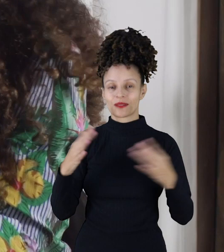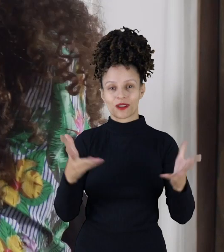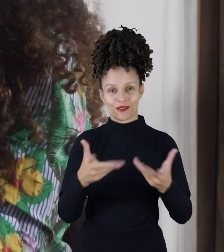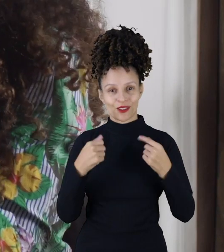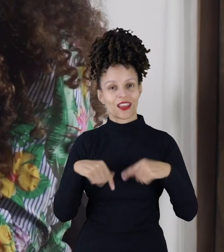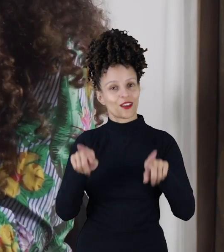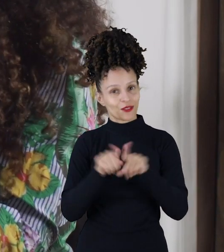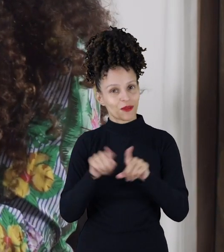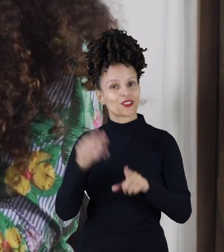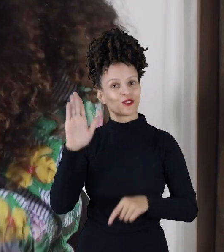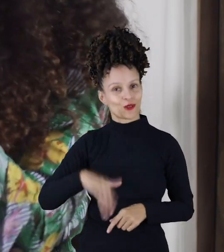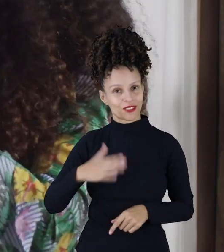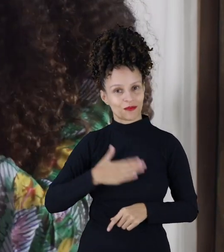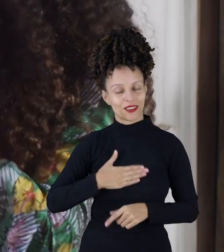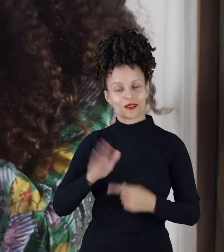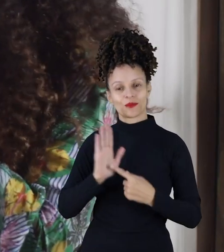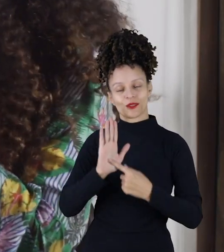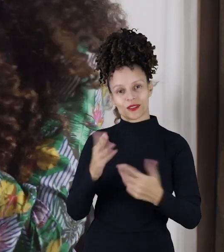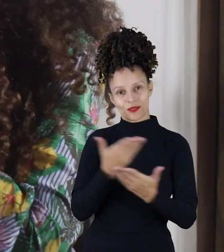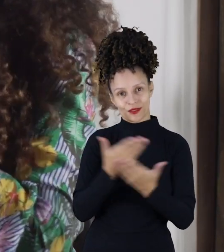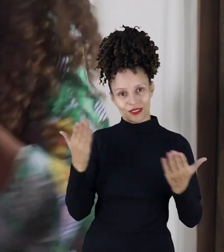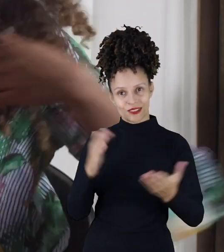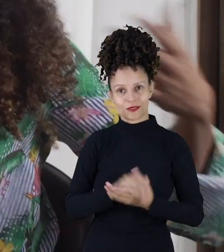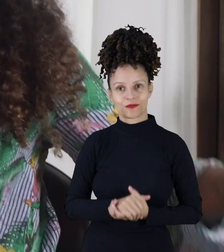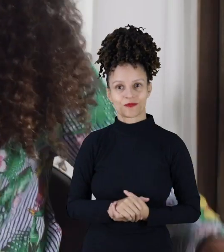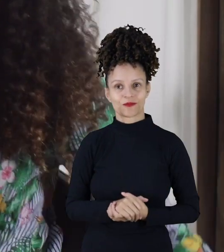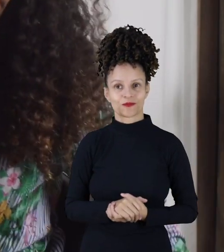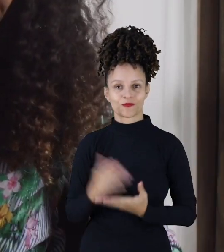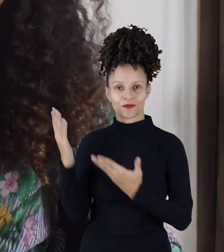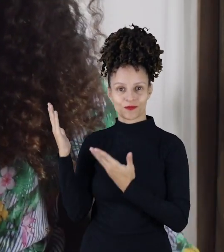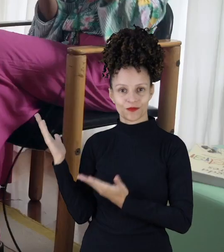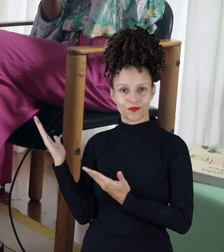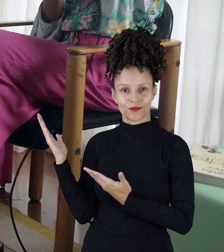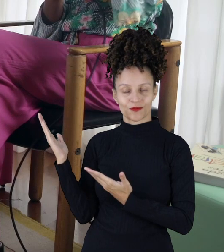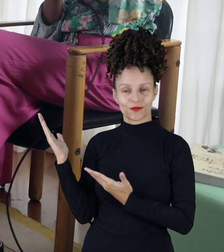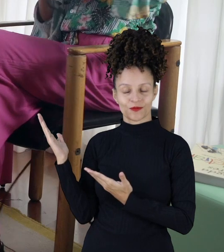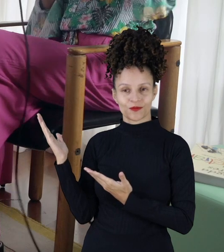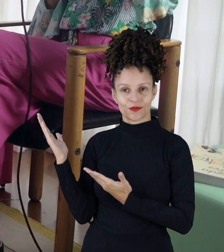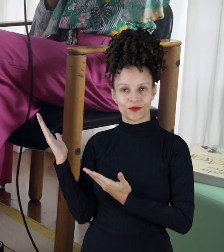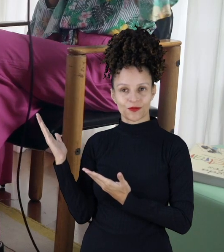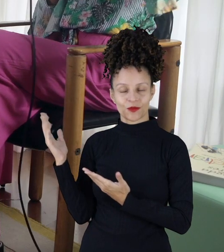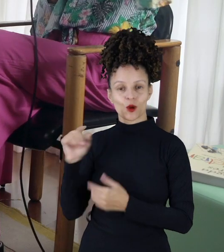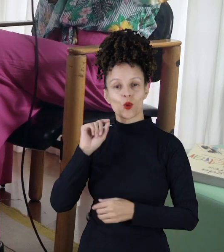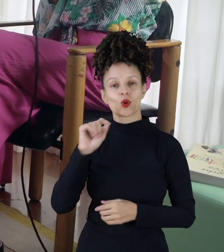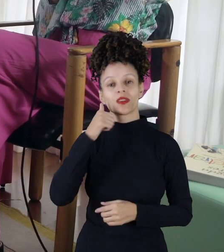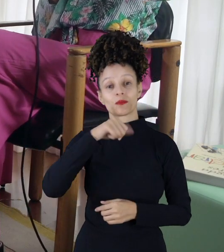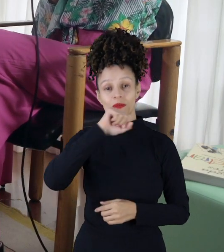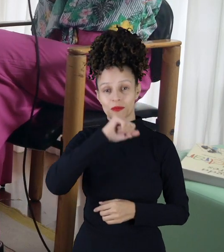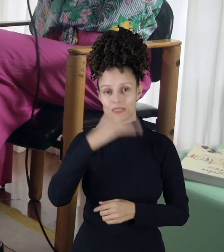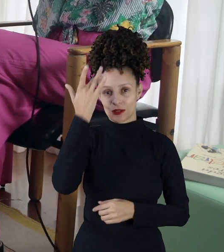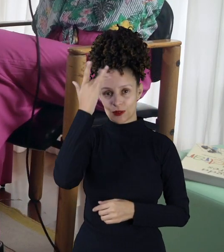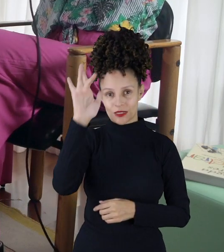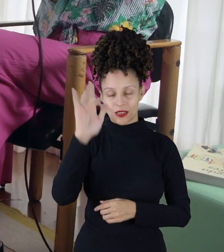Quantas dicas maravilhosas, mas eu também trouxe a minha e gostaria de compartilhar com vocês. O livro é O